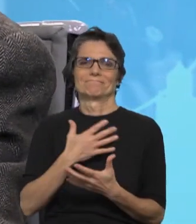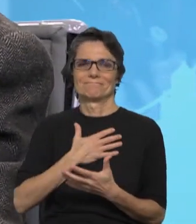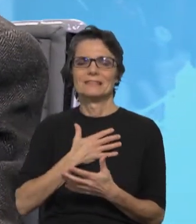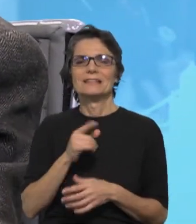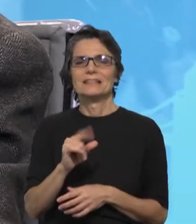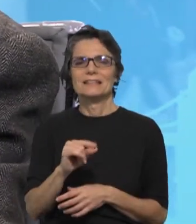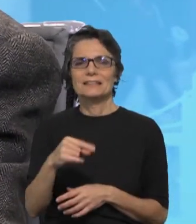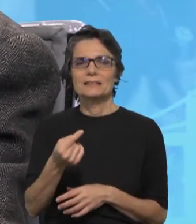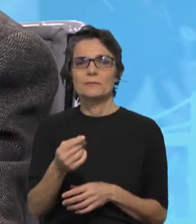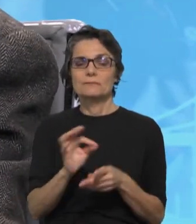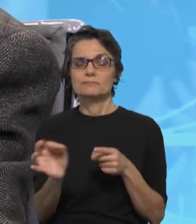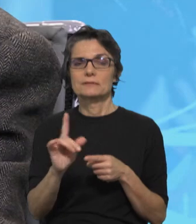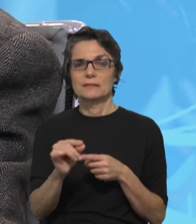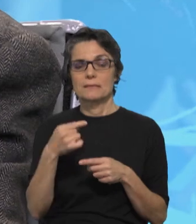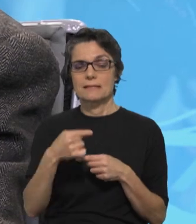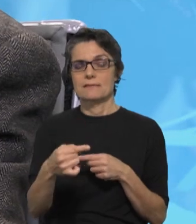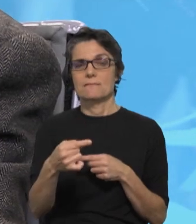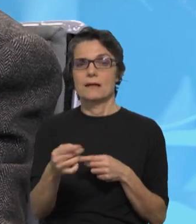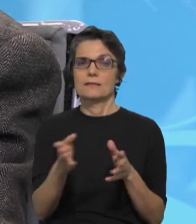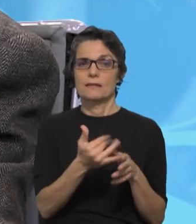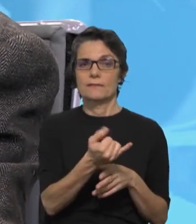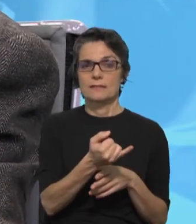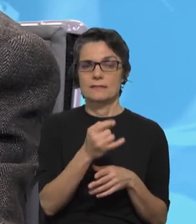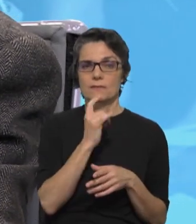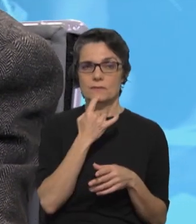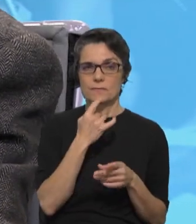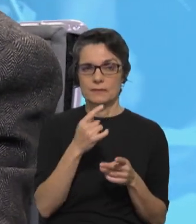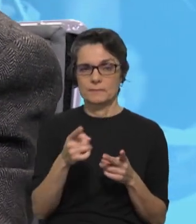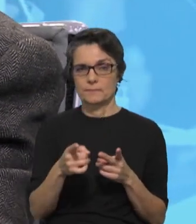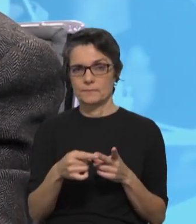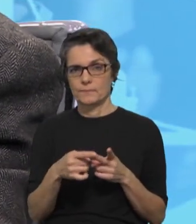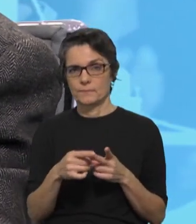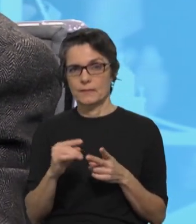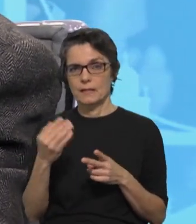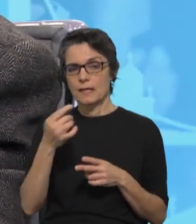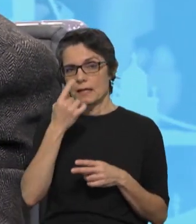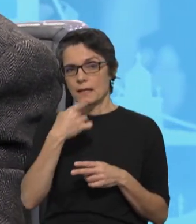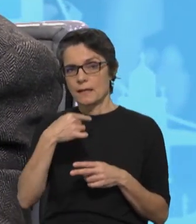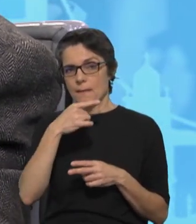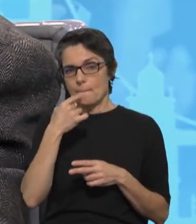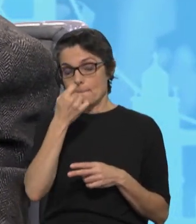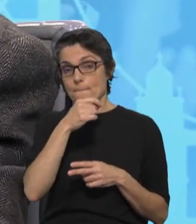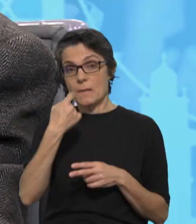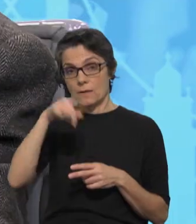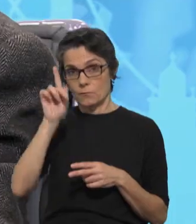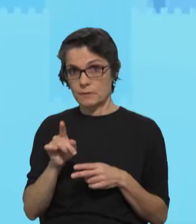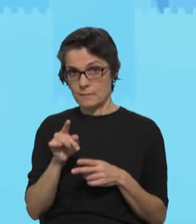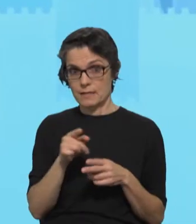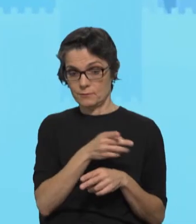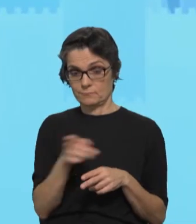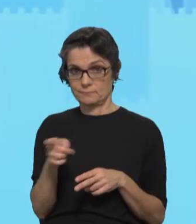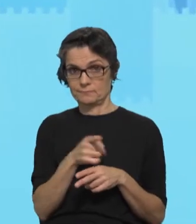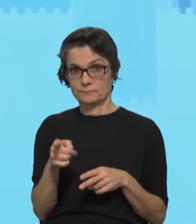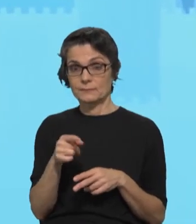pormenor. Aquela semana, entre o 25 de Abril e o 1º de Maio, e esse é inesquecível, o